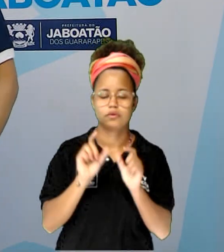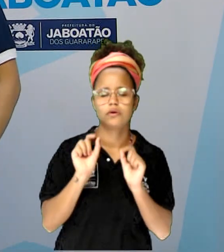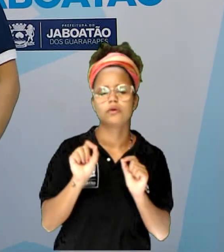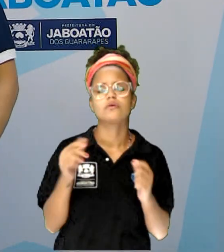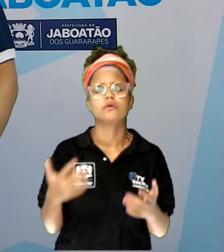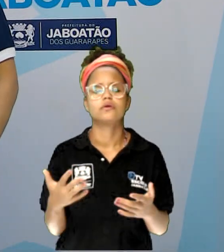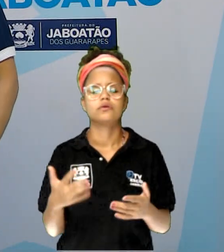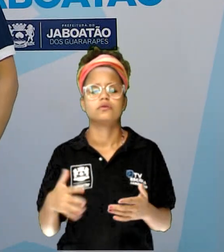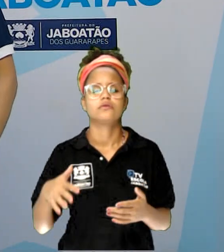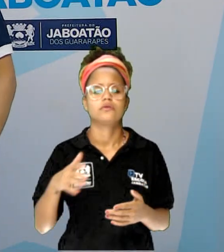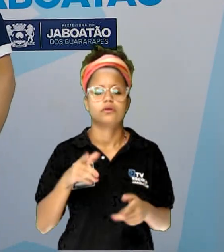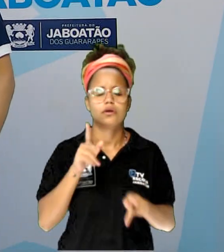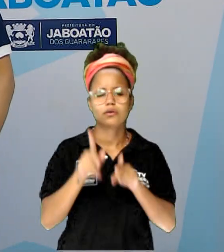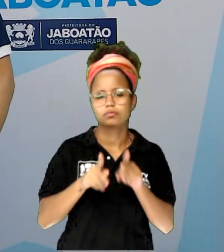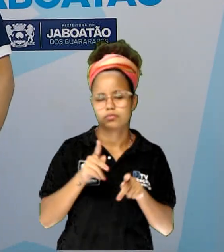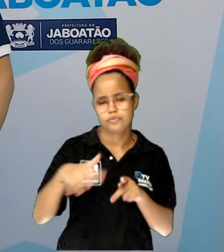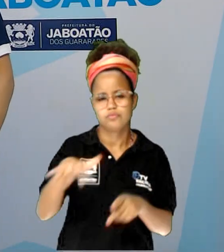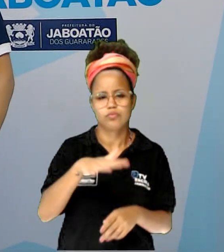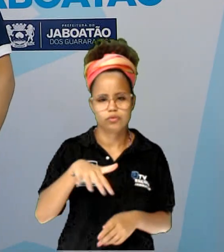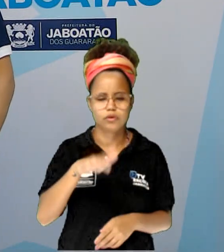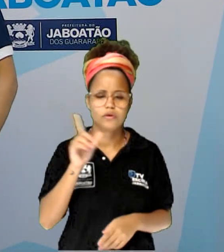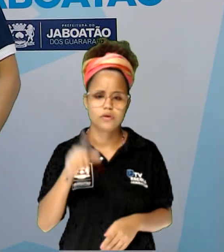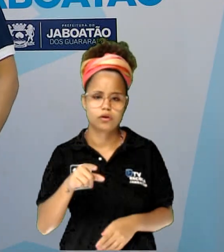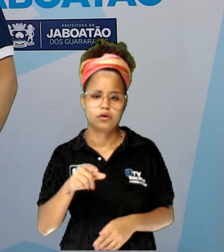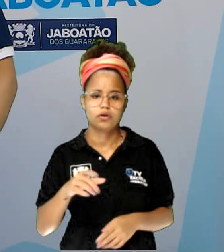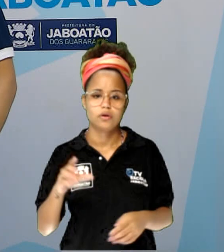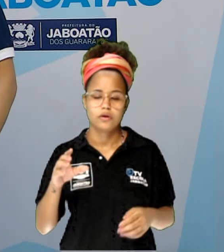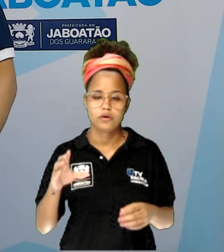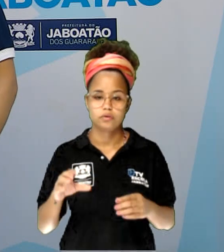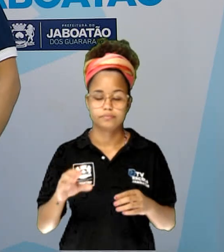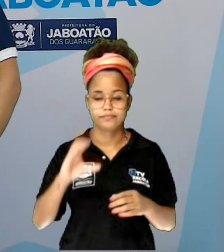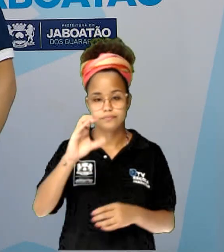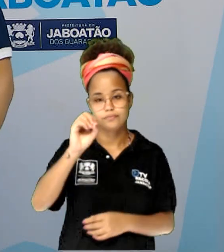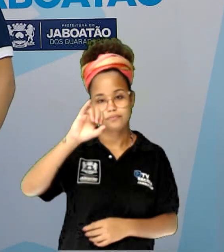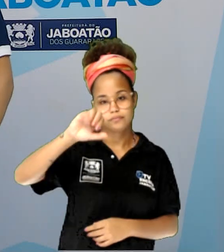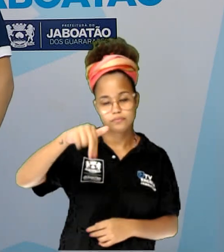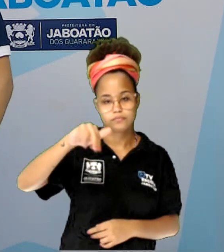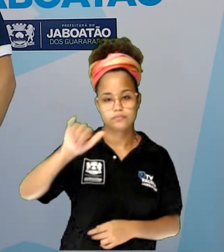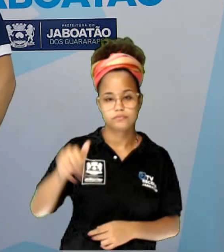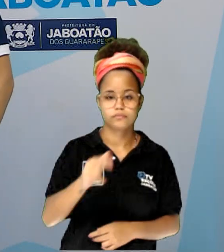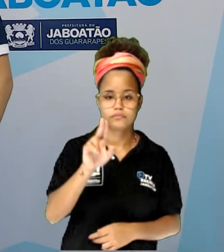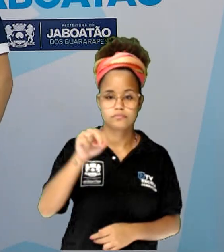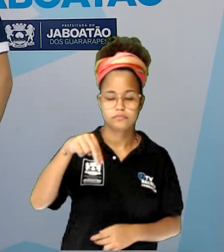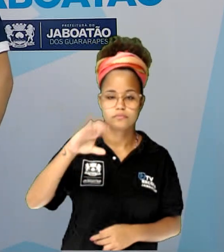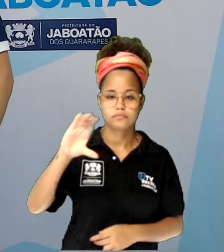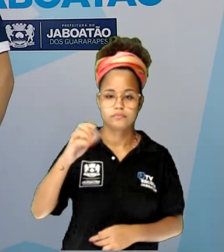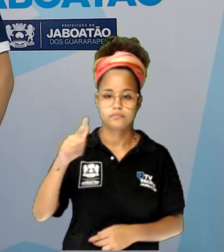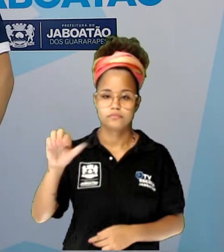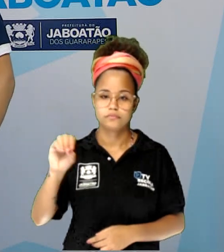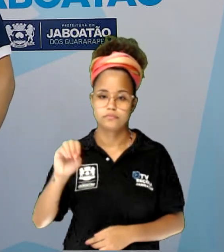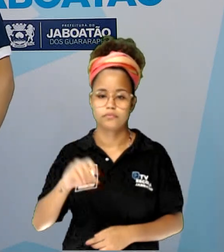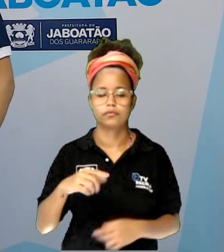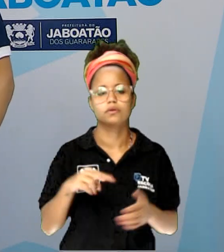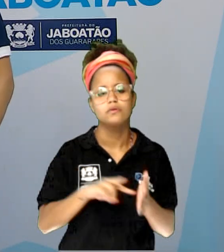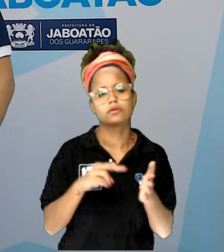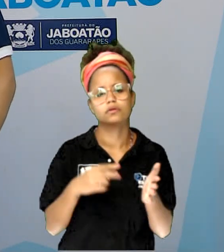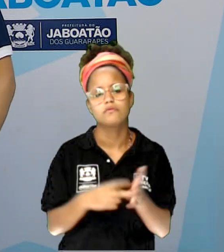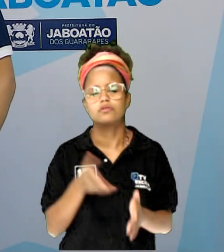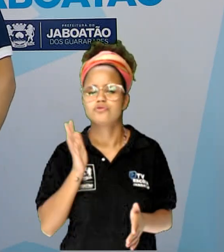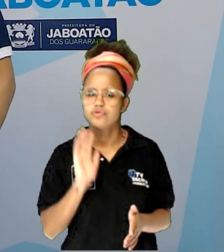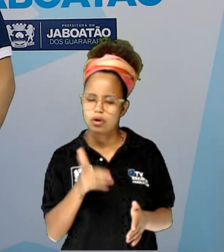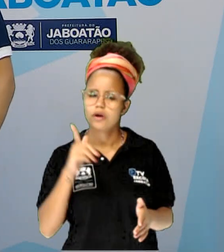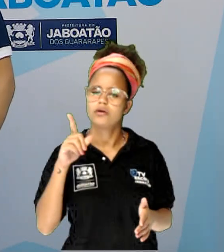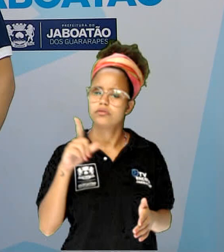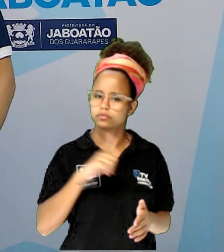são popularmente as conjunções. Esse item diz a gente que há um predomínio no primeiro